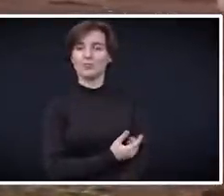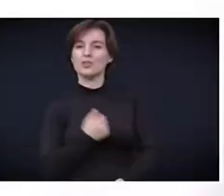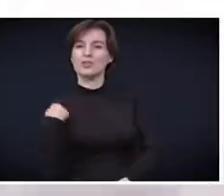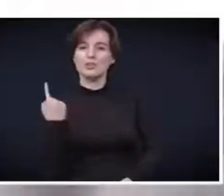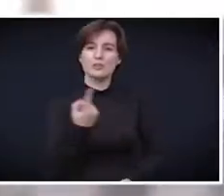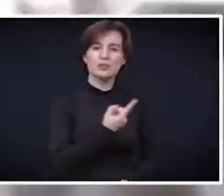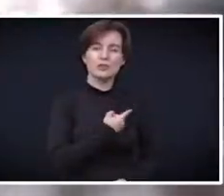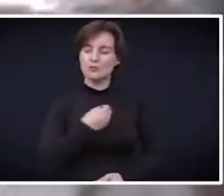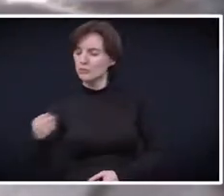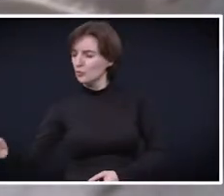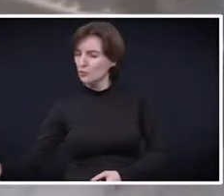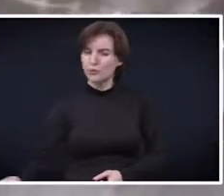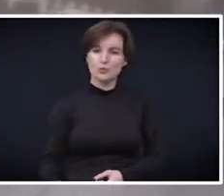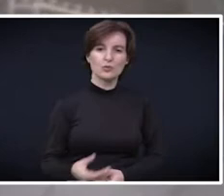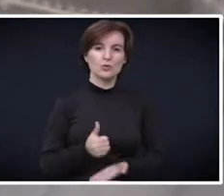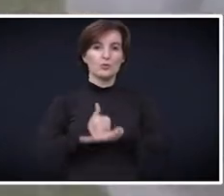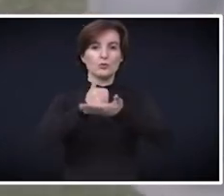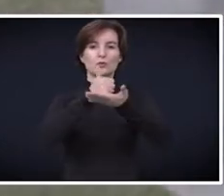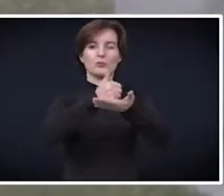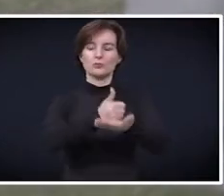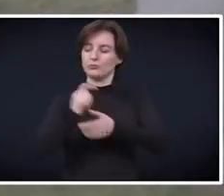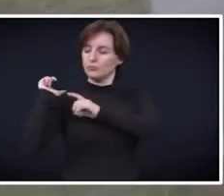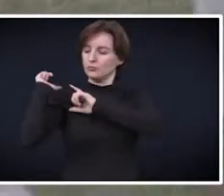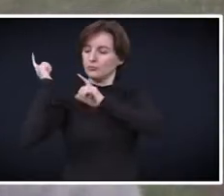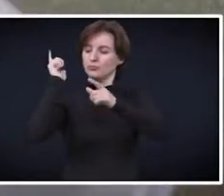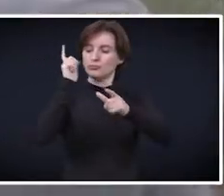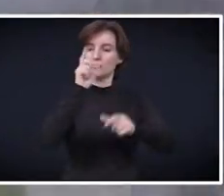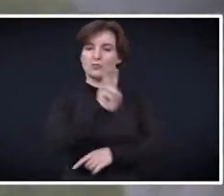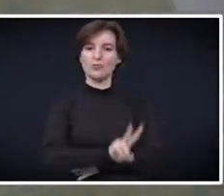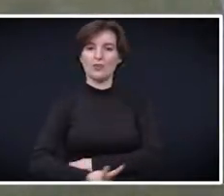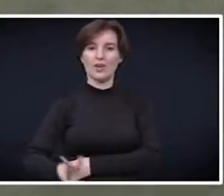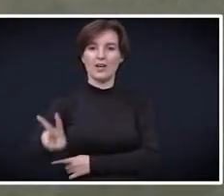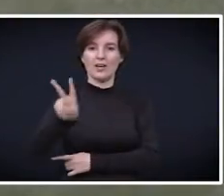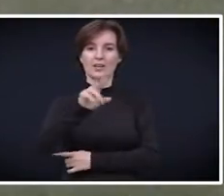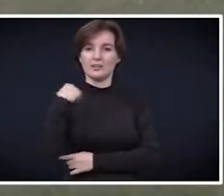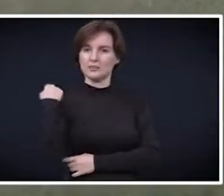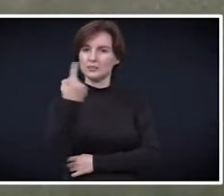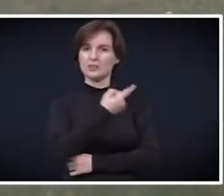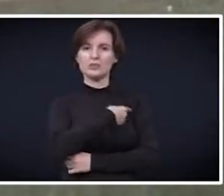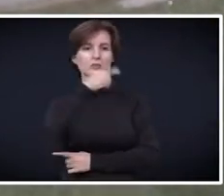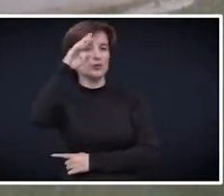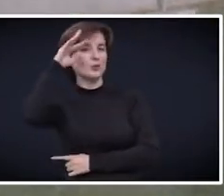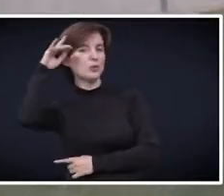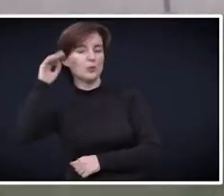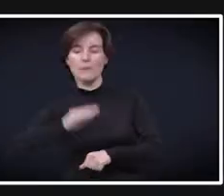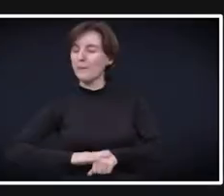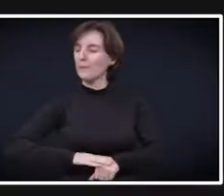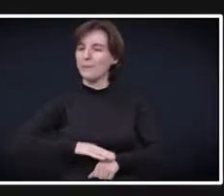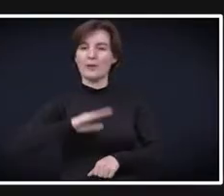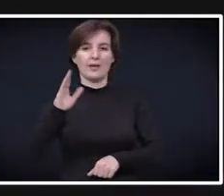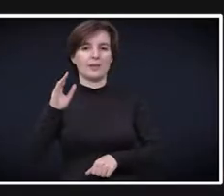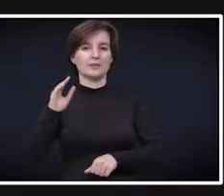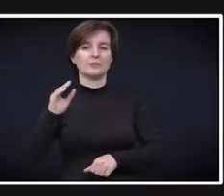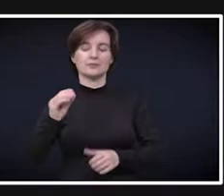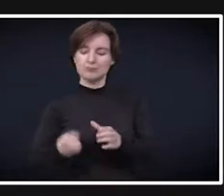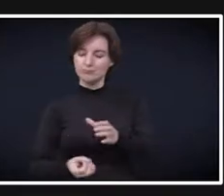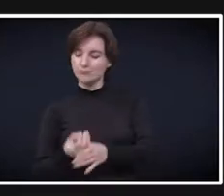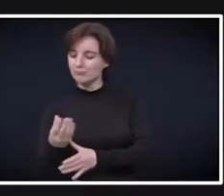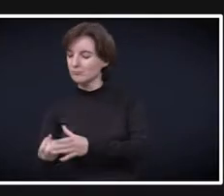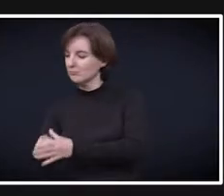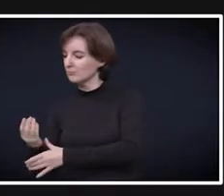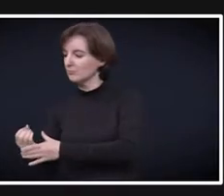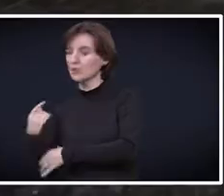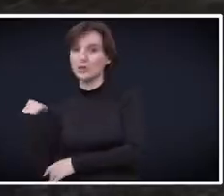como o senhor alicerçado na tradição de um padre somos oe e mais do crédito e à guisa